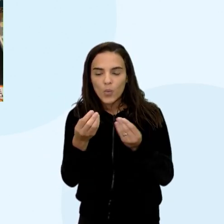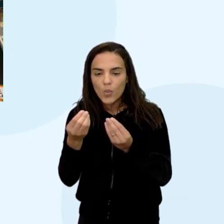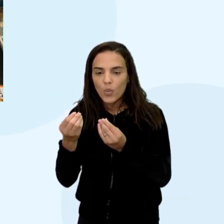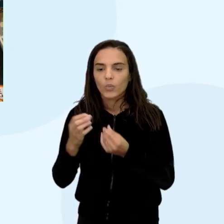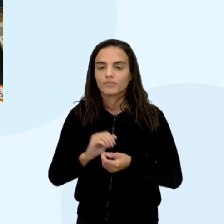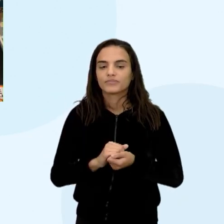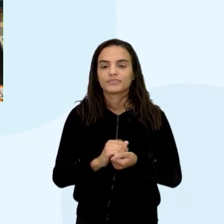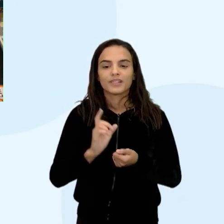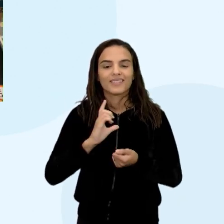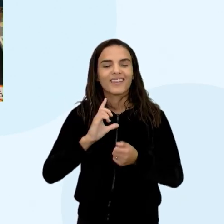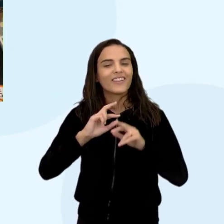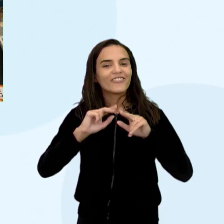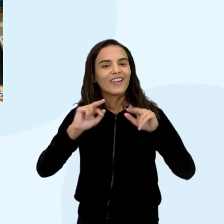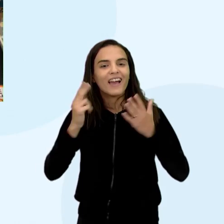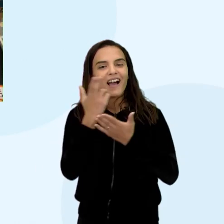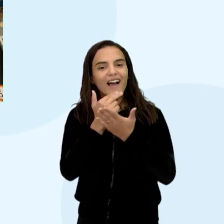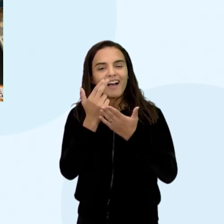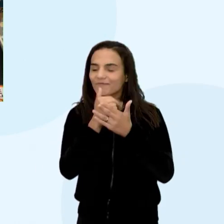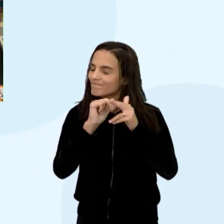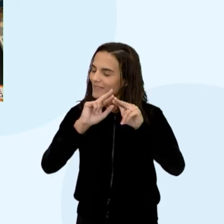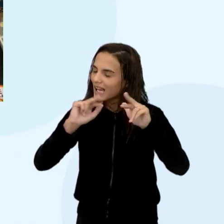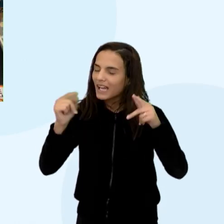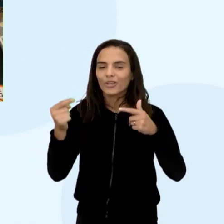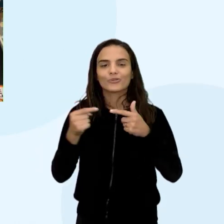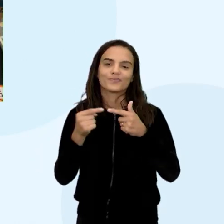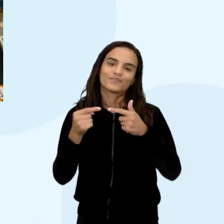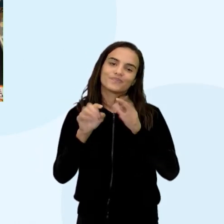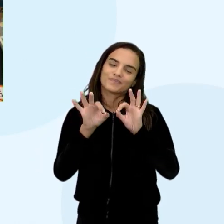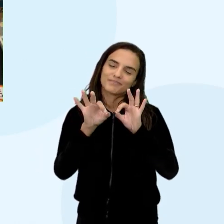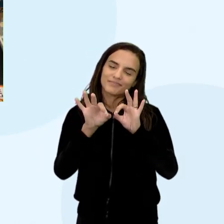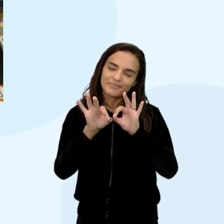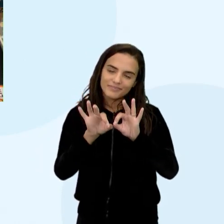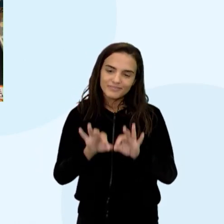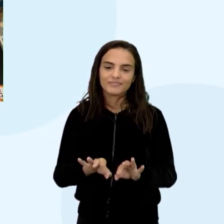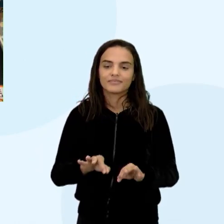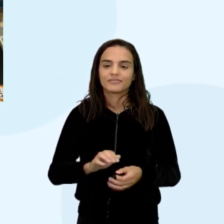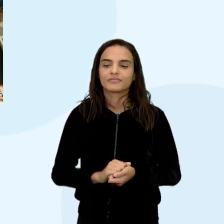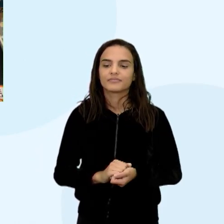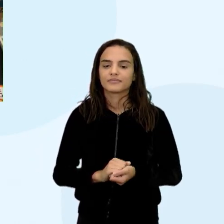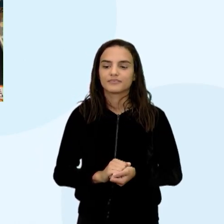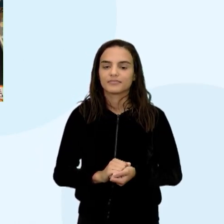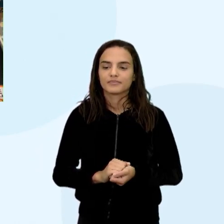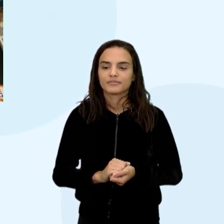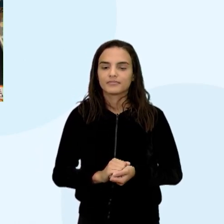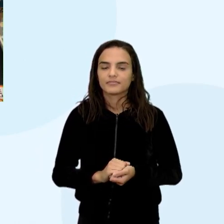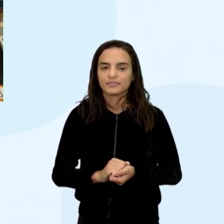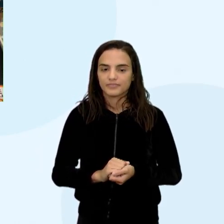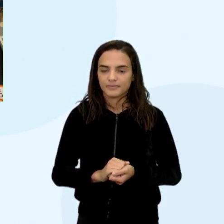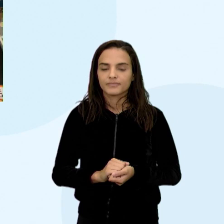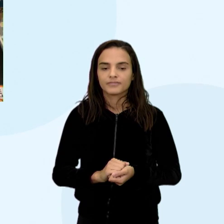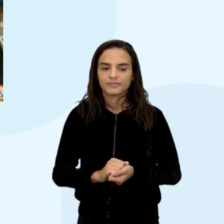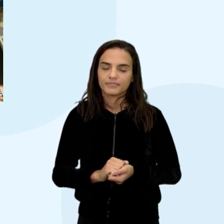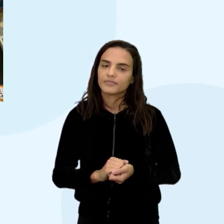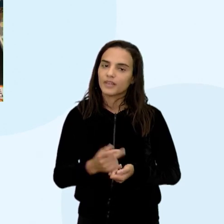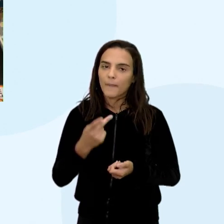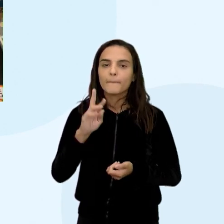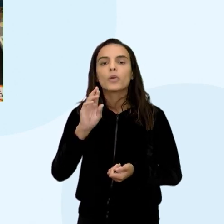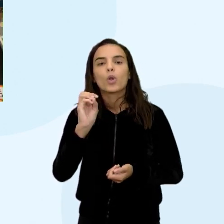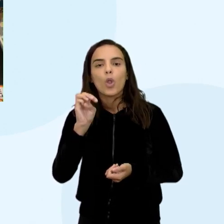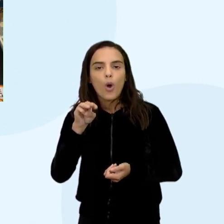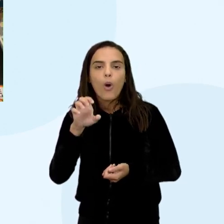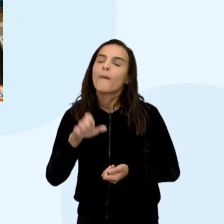tem figura para todos, tem imagem para todos os adjetivos,